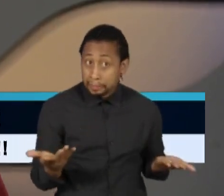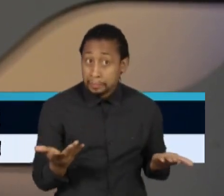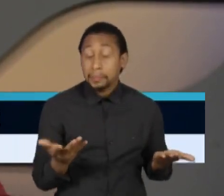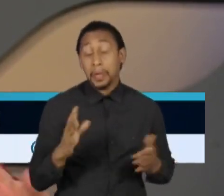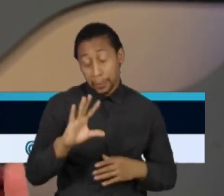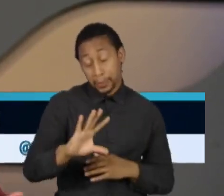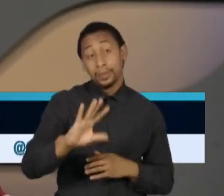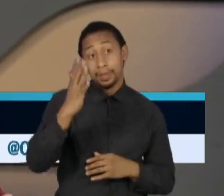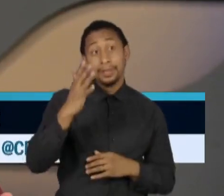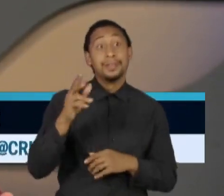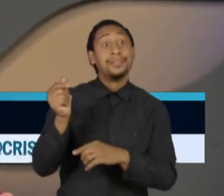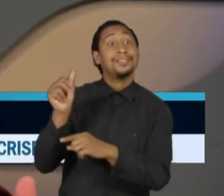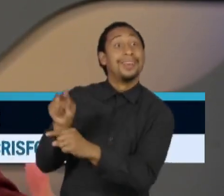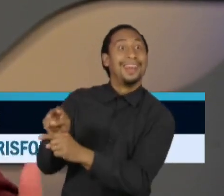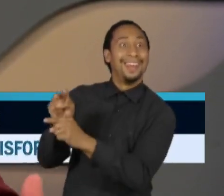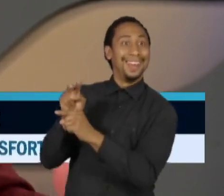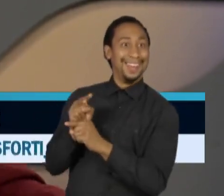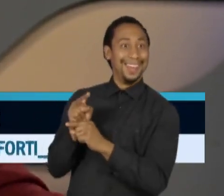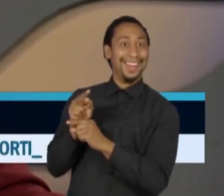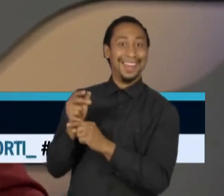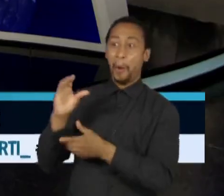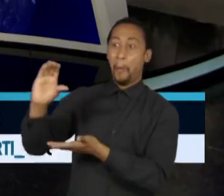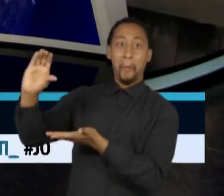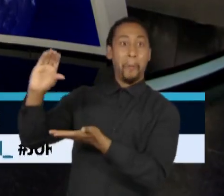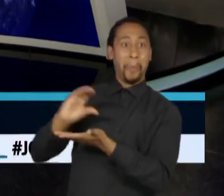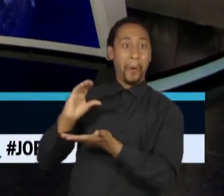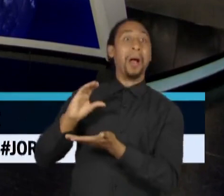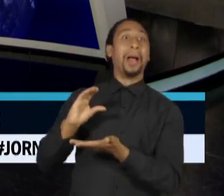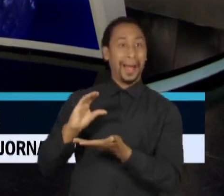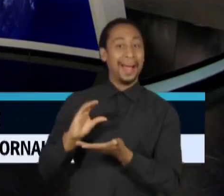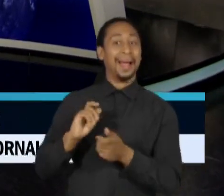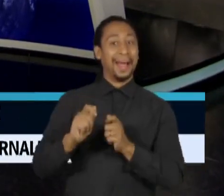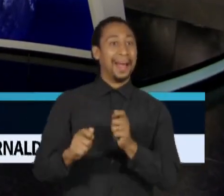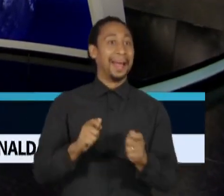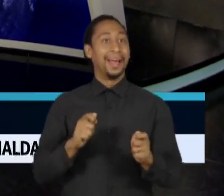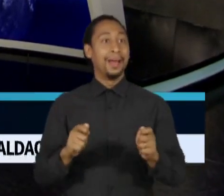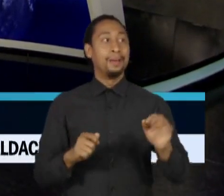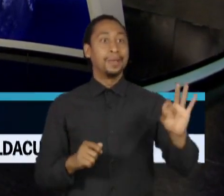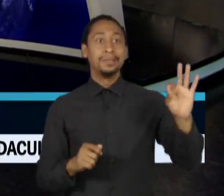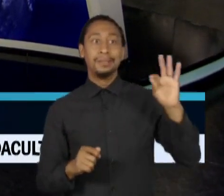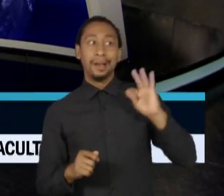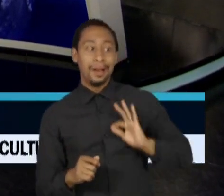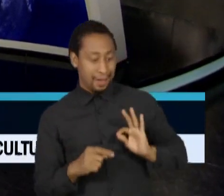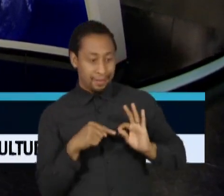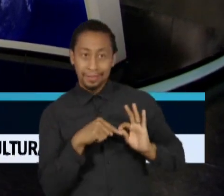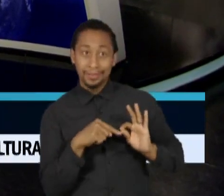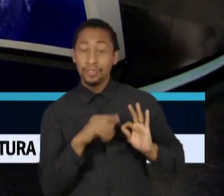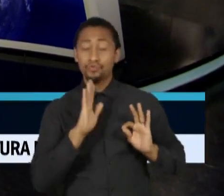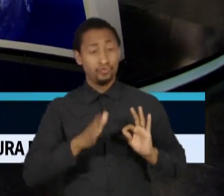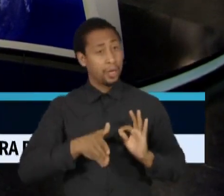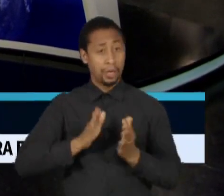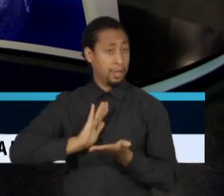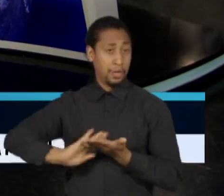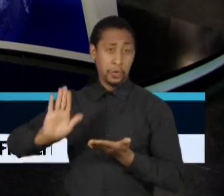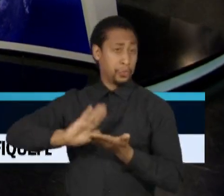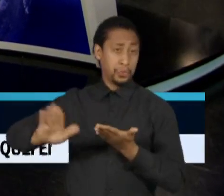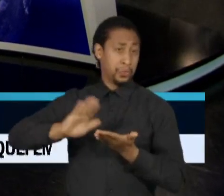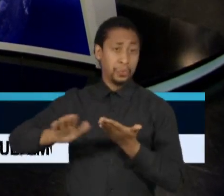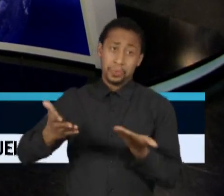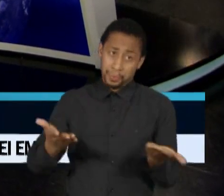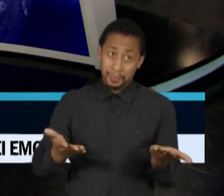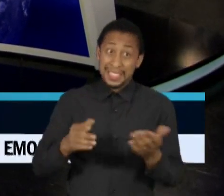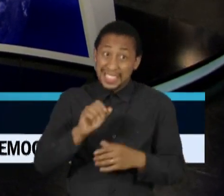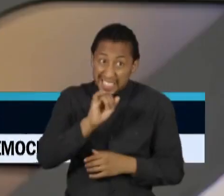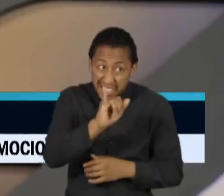acontece. Você pega o dinheiro emprestado, para você pagar, significa que você vai ganhar, já não é mais seu. E quando você vai para a